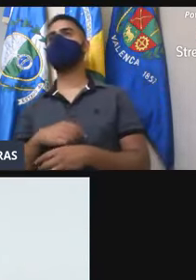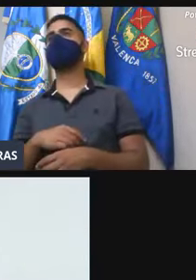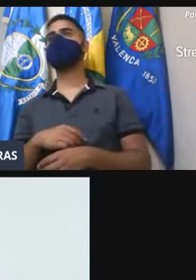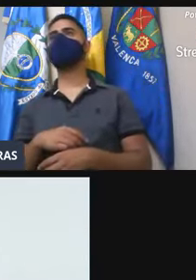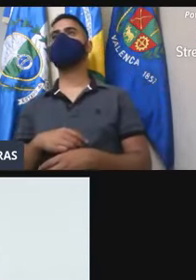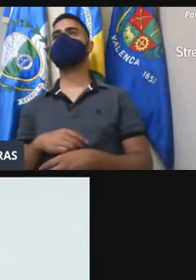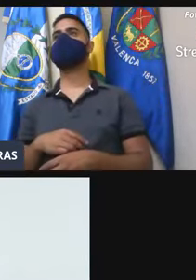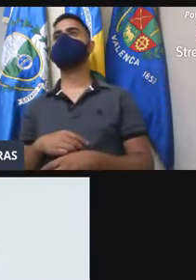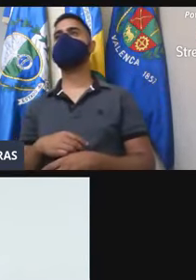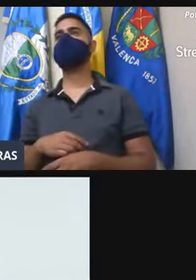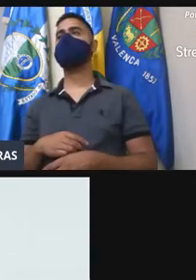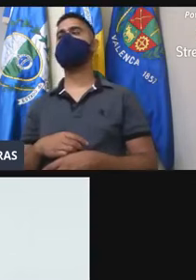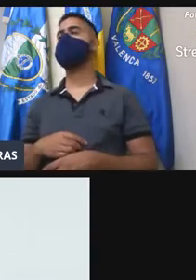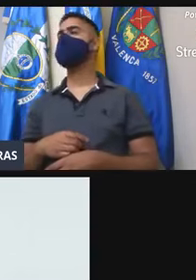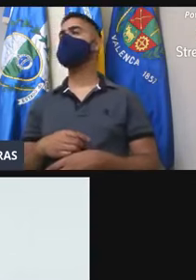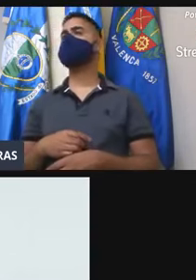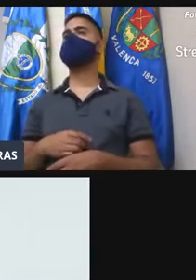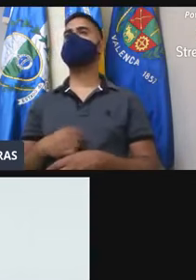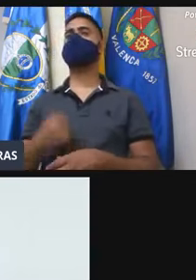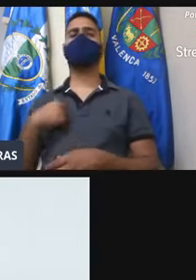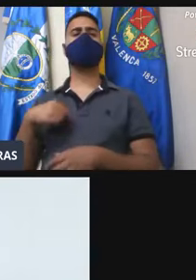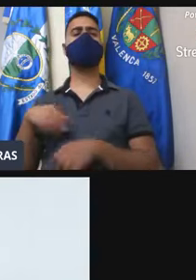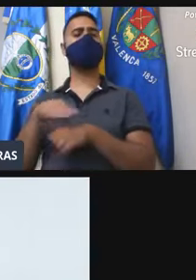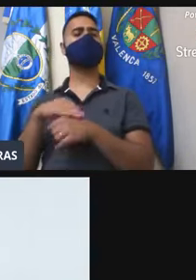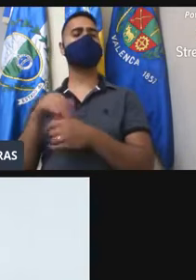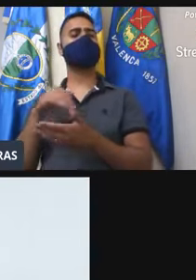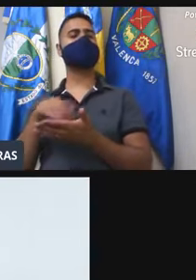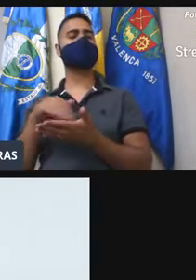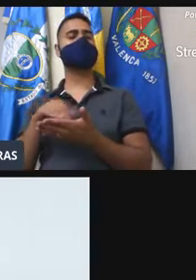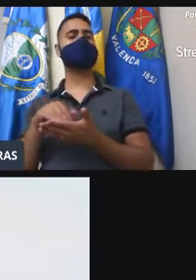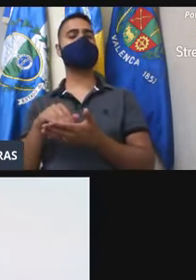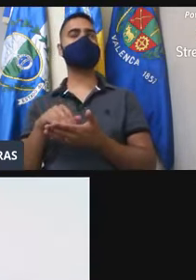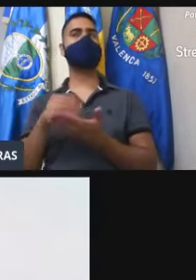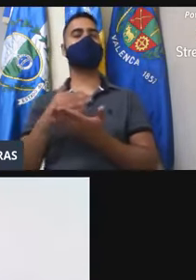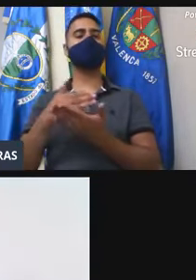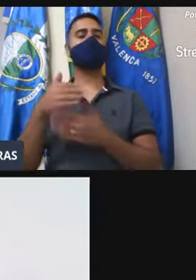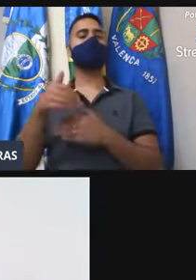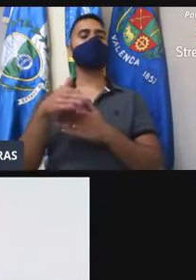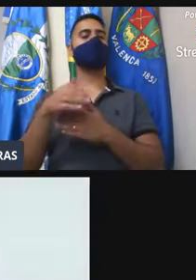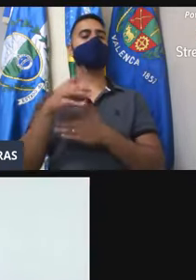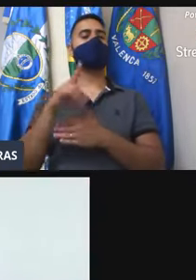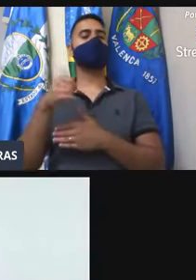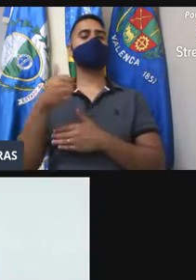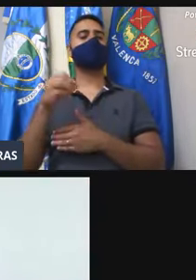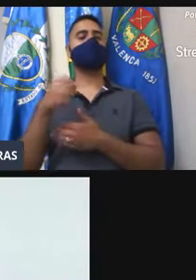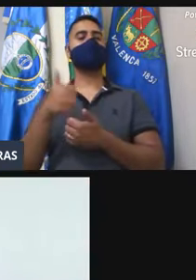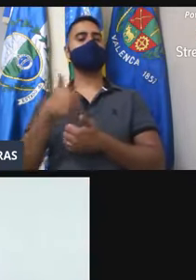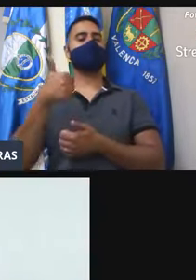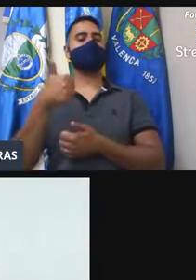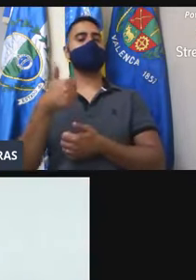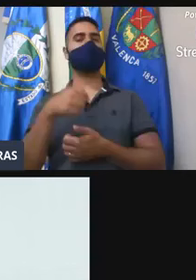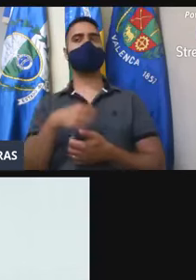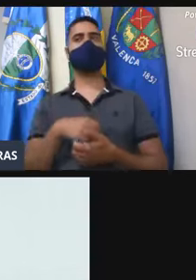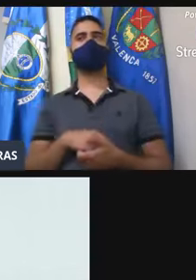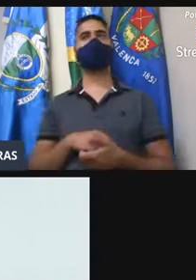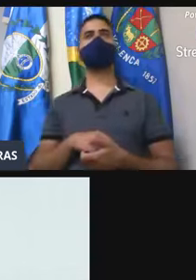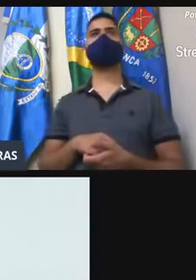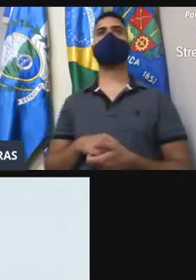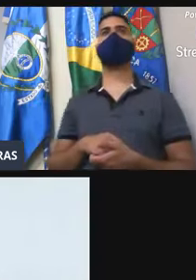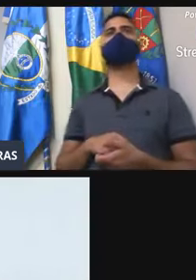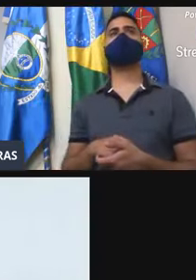Não, mas eu conversei com a secretária a partir do dia 10, agora, se Deus quiser, as coisas vão melhorar. Deus quiser. Entendeu? Então, eu acho